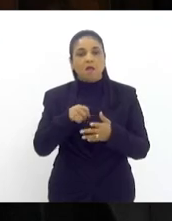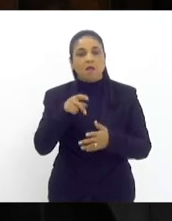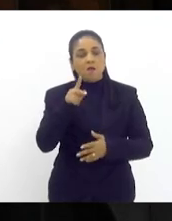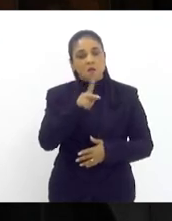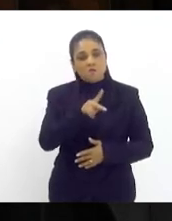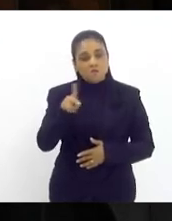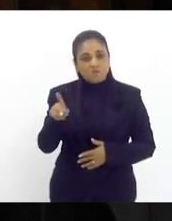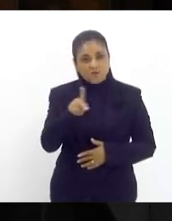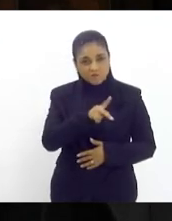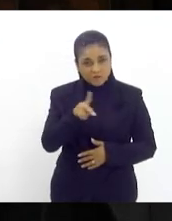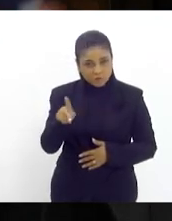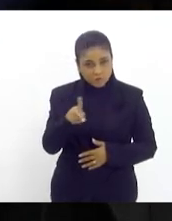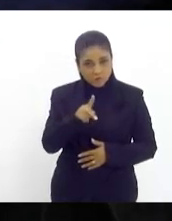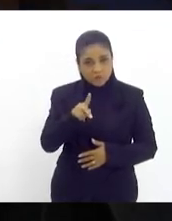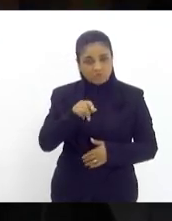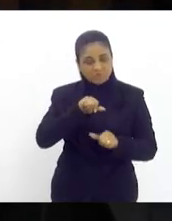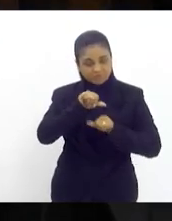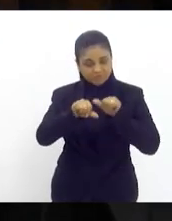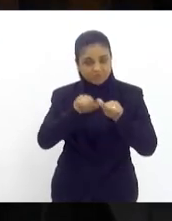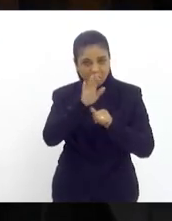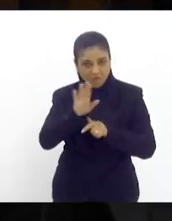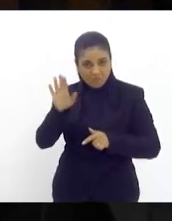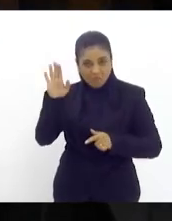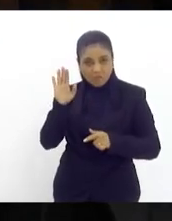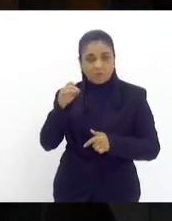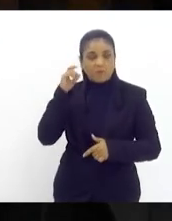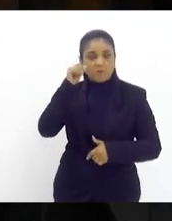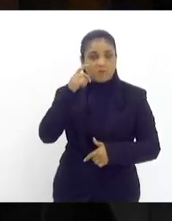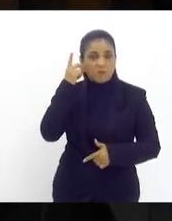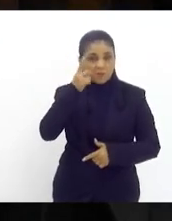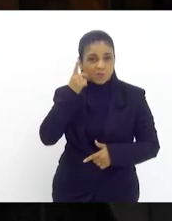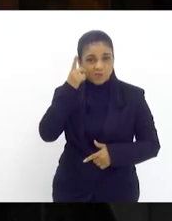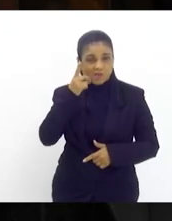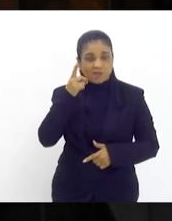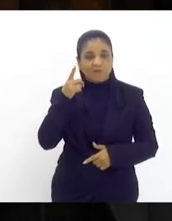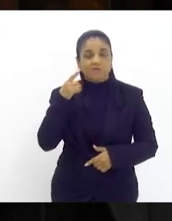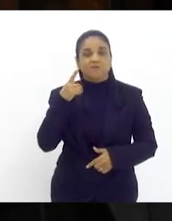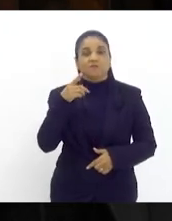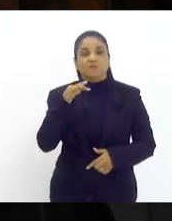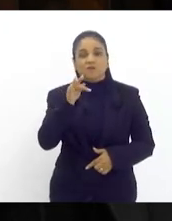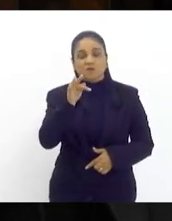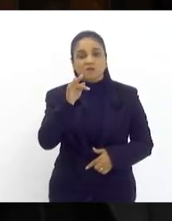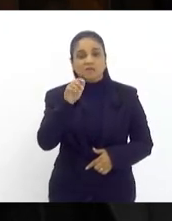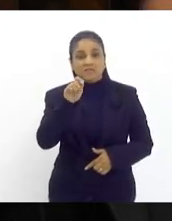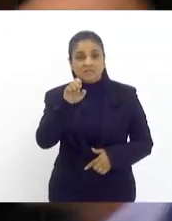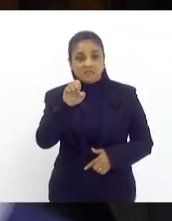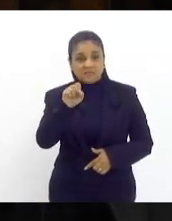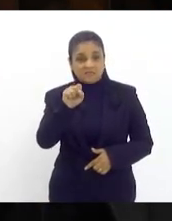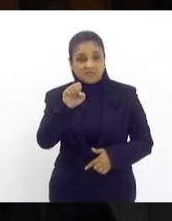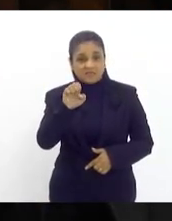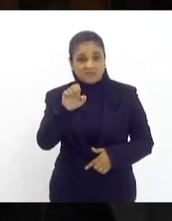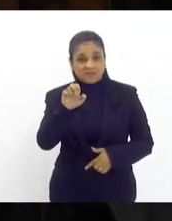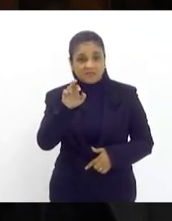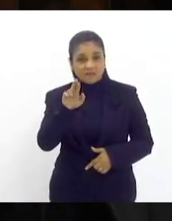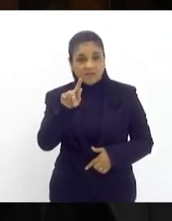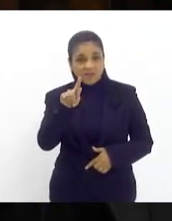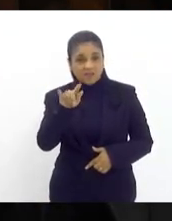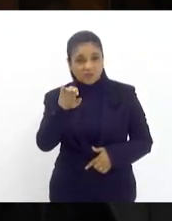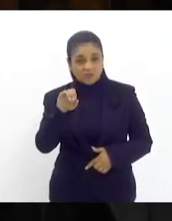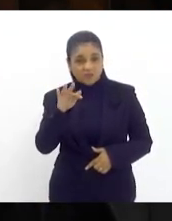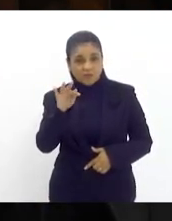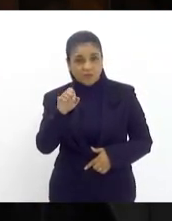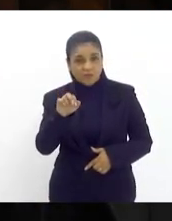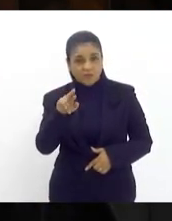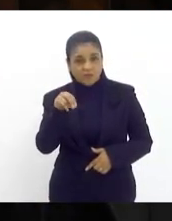como deputada Deputado Sérgio Fernandes que dedica parte do seu